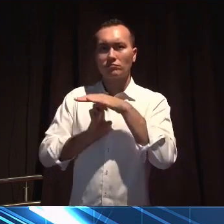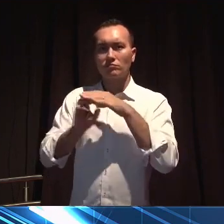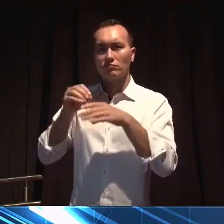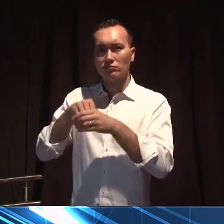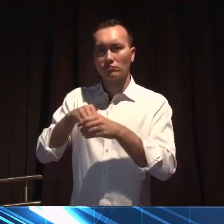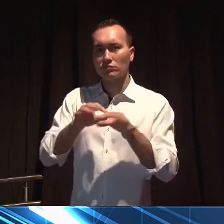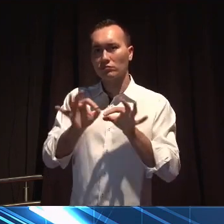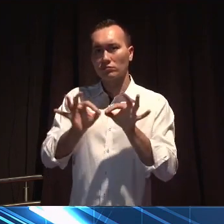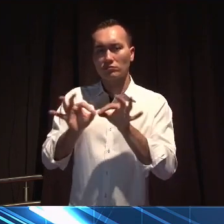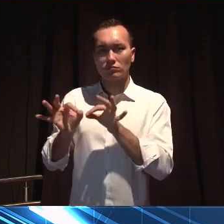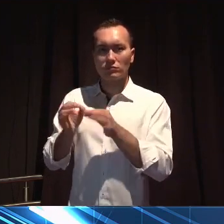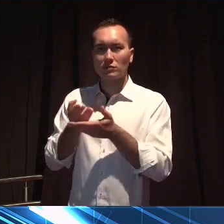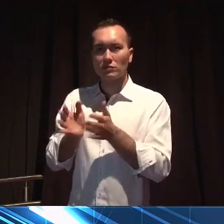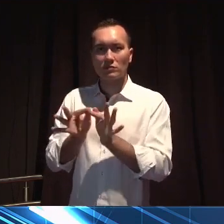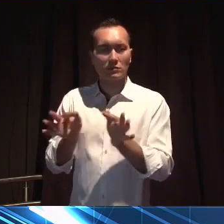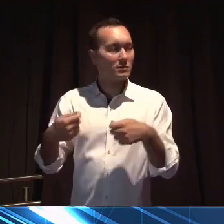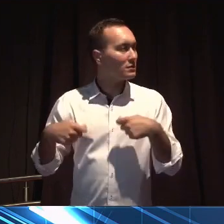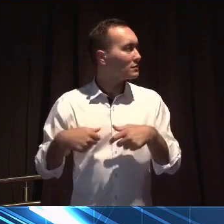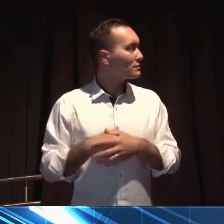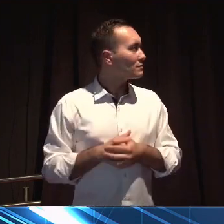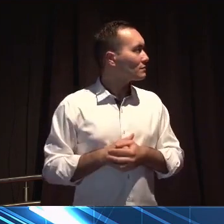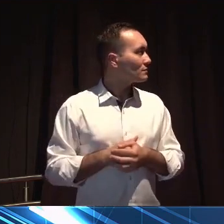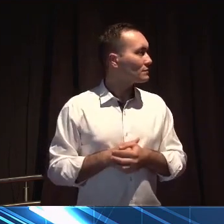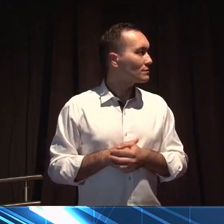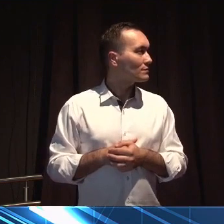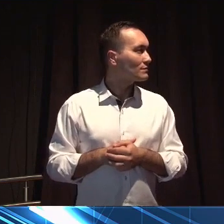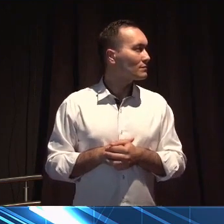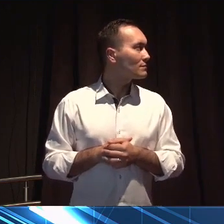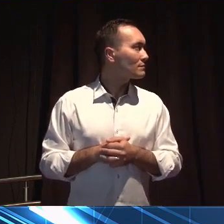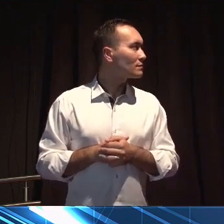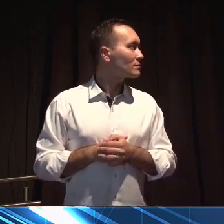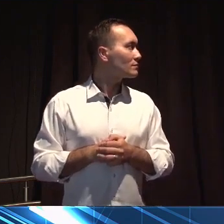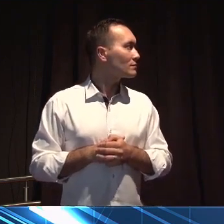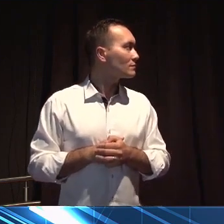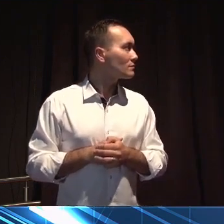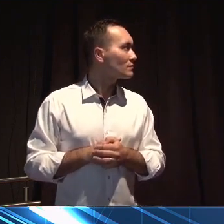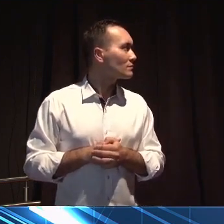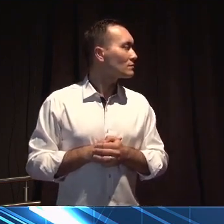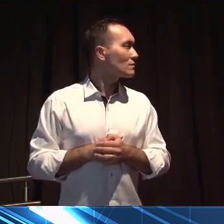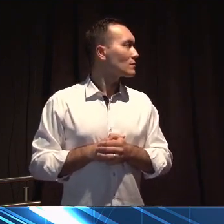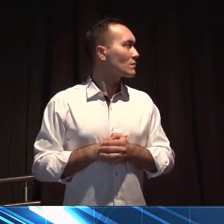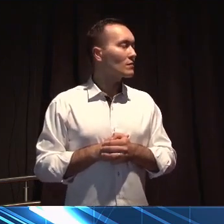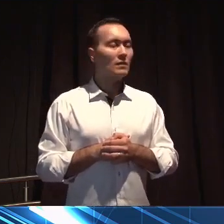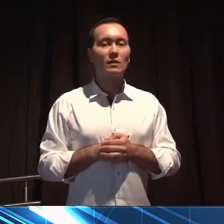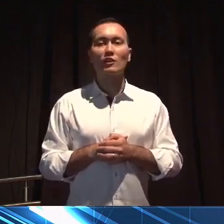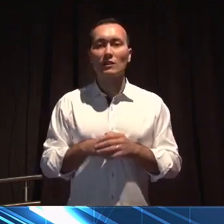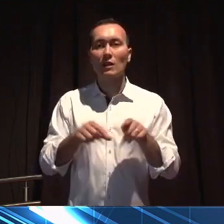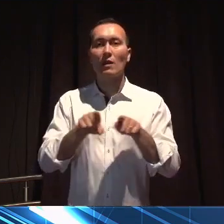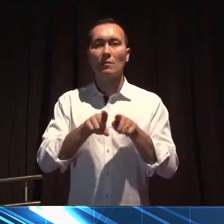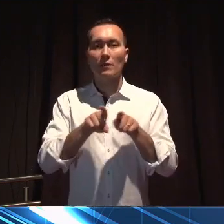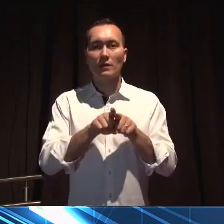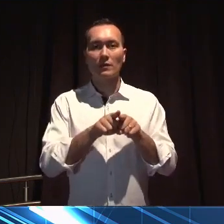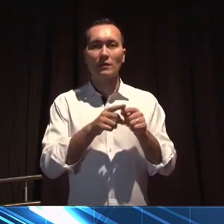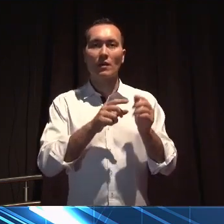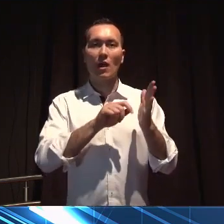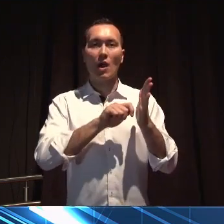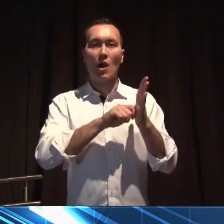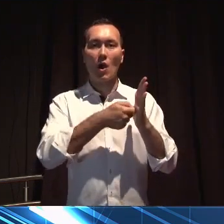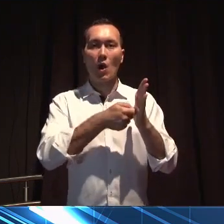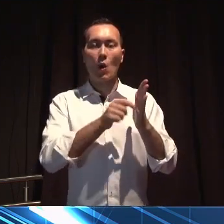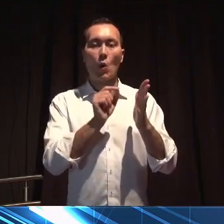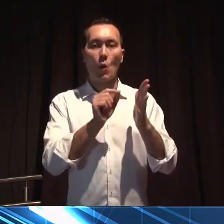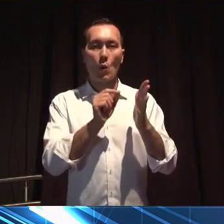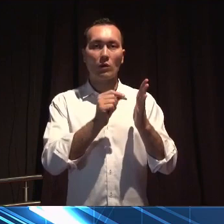biblioteca que a gente bota no monorepo lá e a gente consegue reusar elas. E é tudo com TypeScript. O interessante vem aqui, os aprendizados,